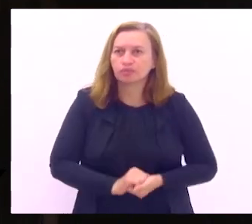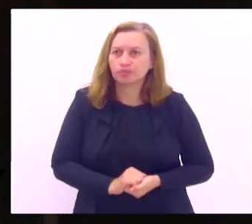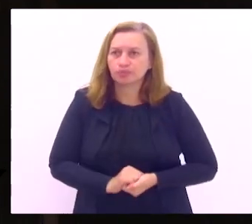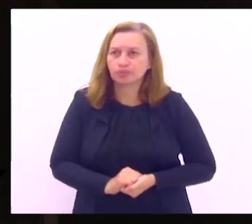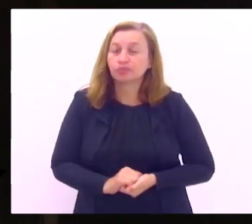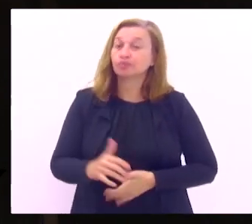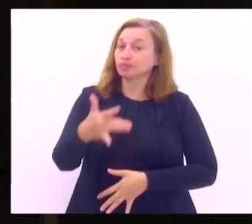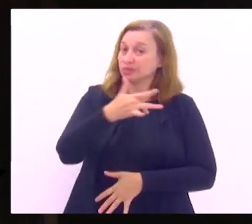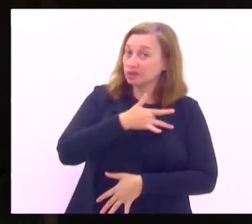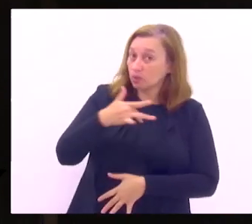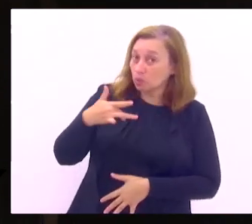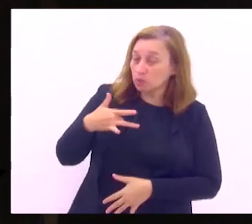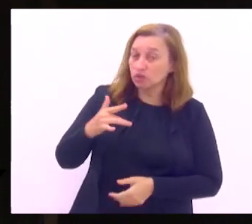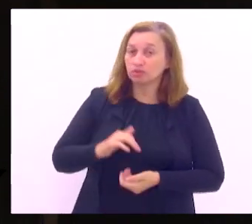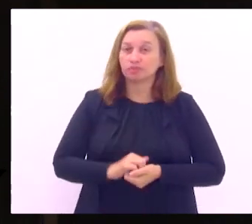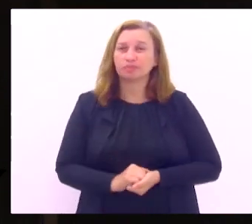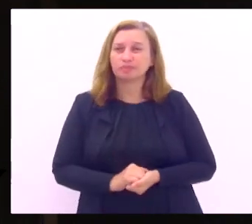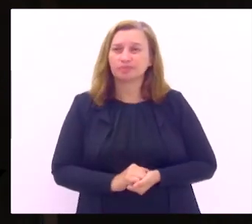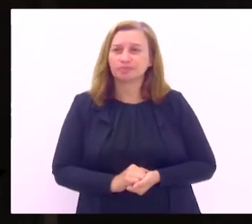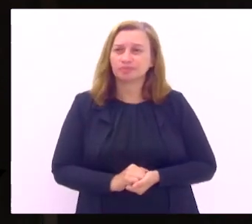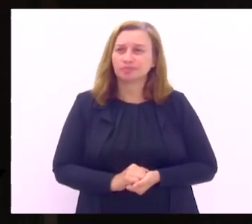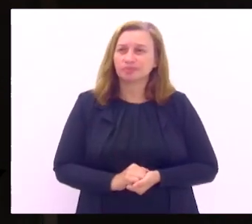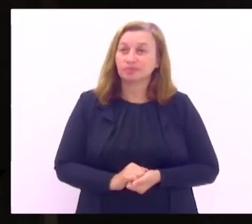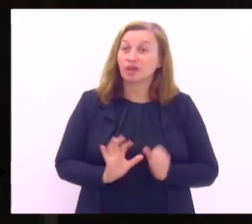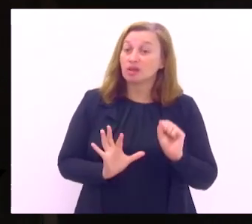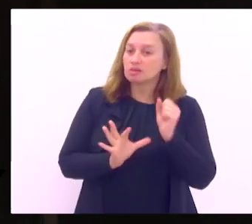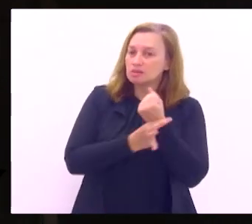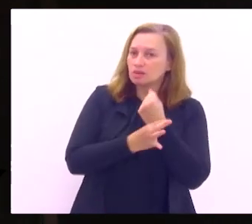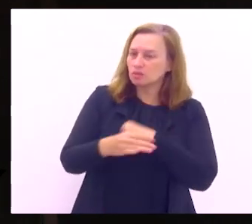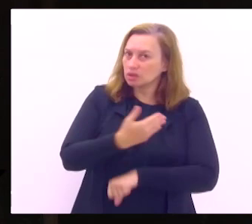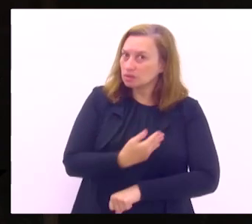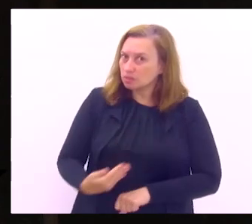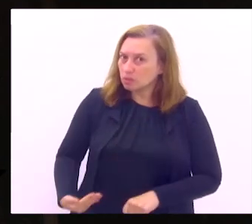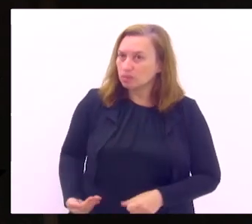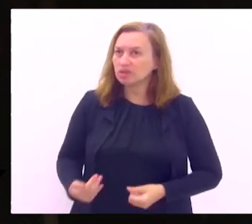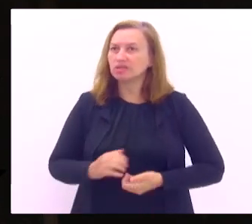com a saúde, com a segurança pública